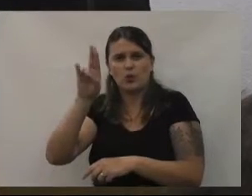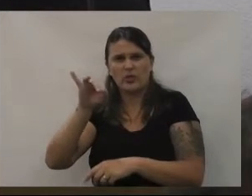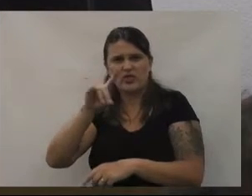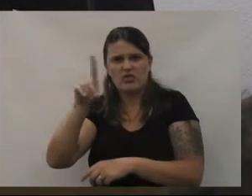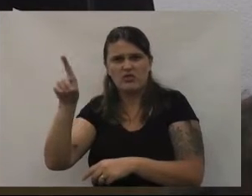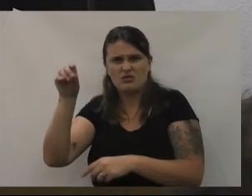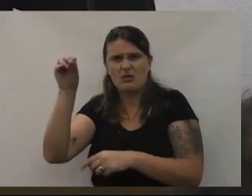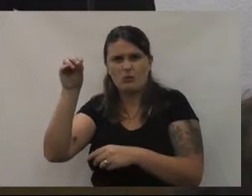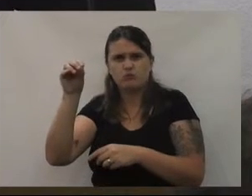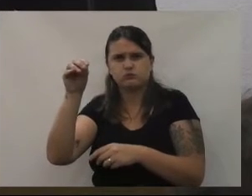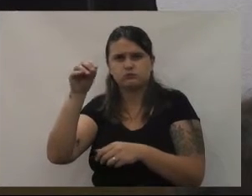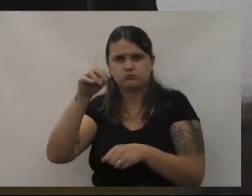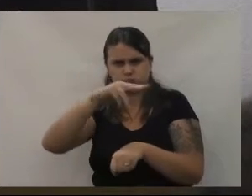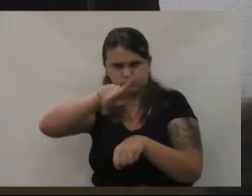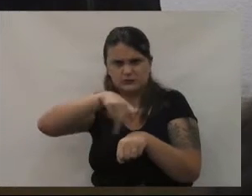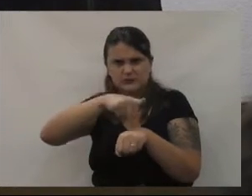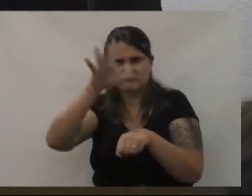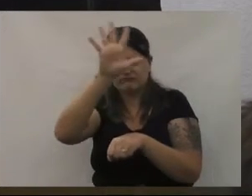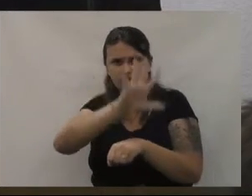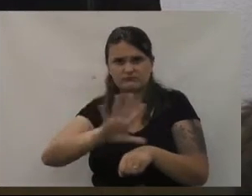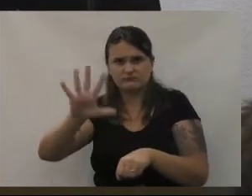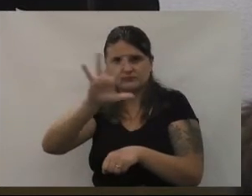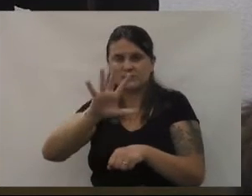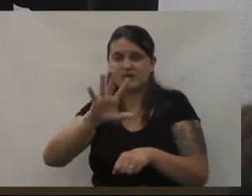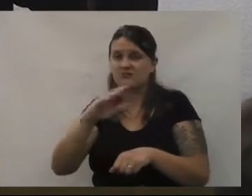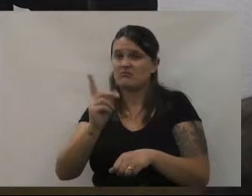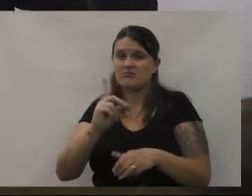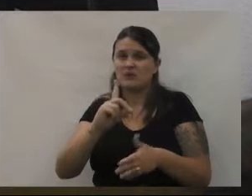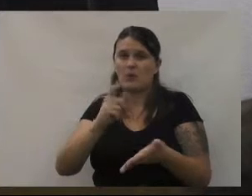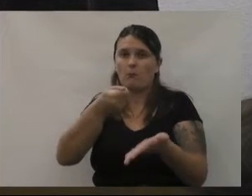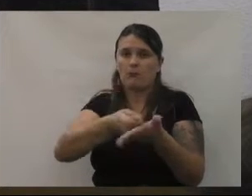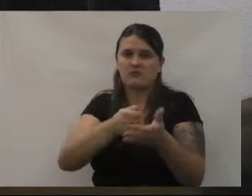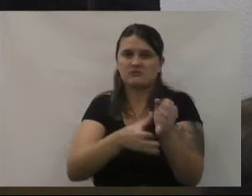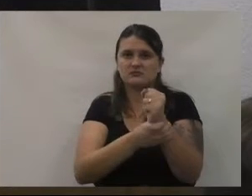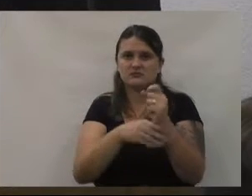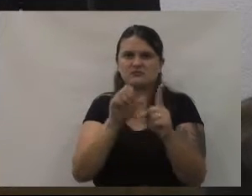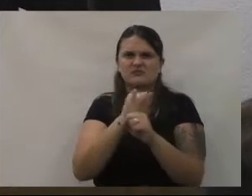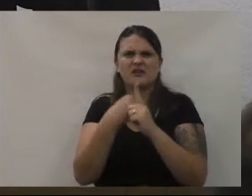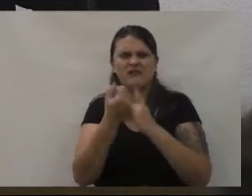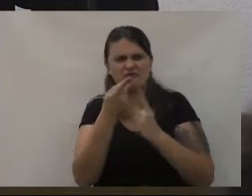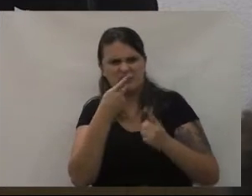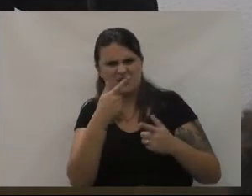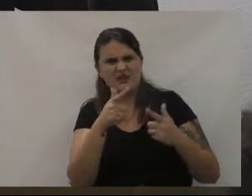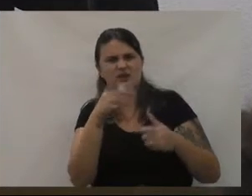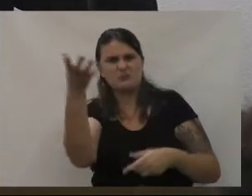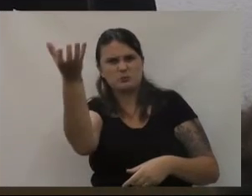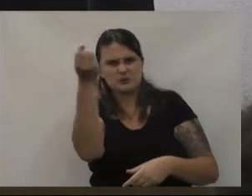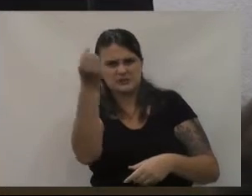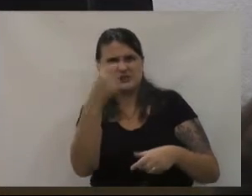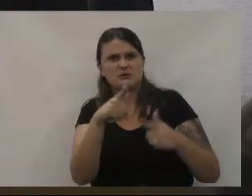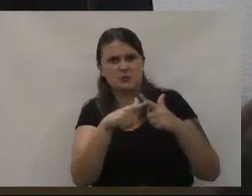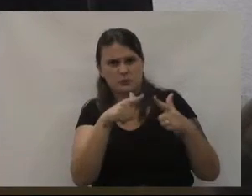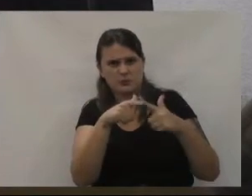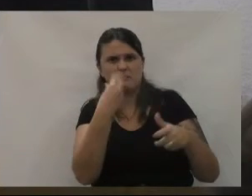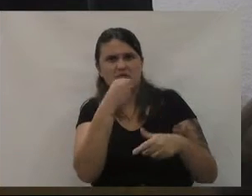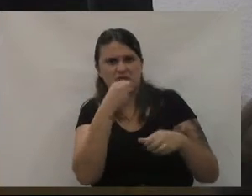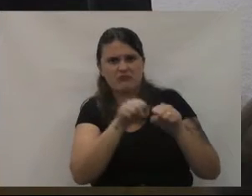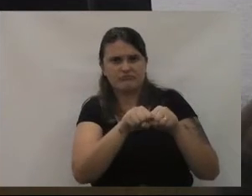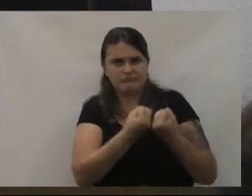Seguridade Social. Como é que você vem falar em déficit da Previdência quando você